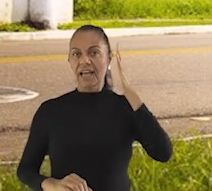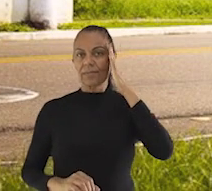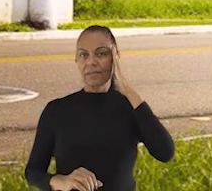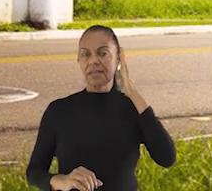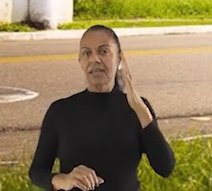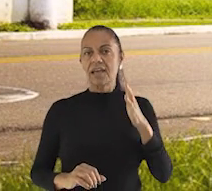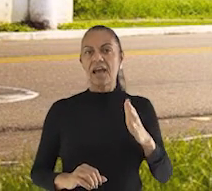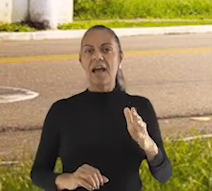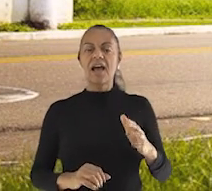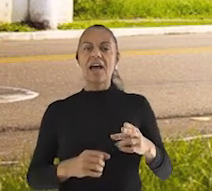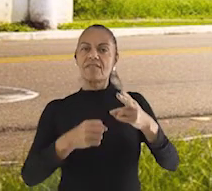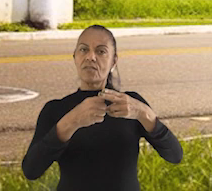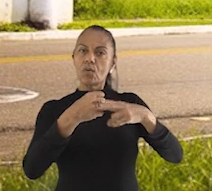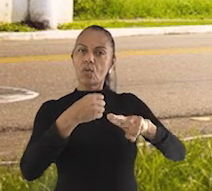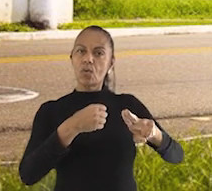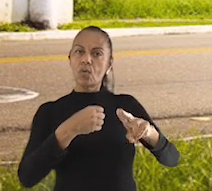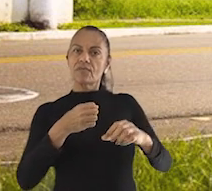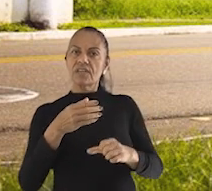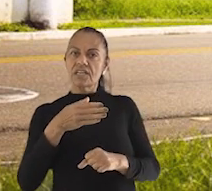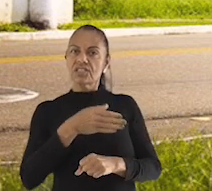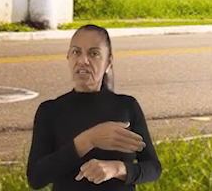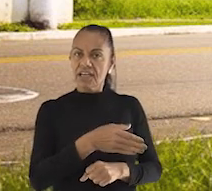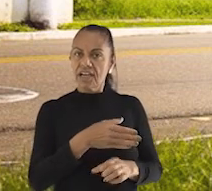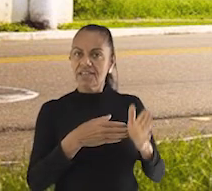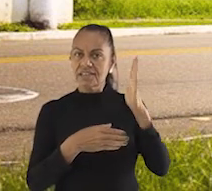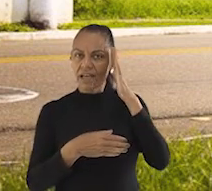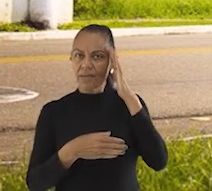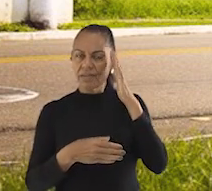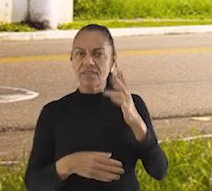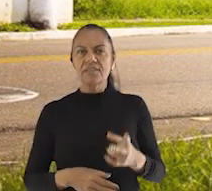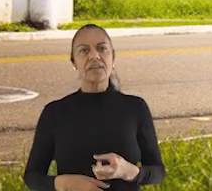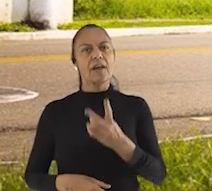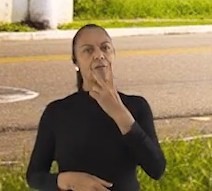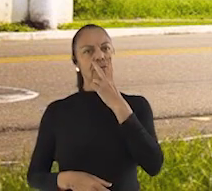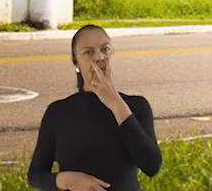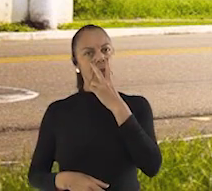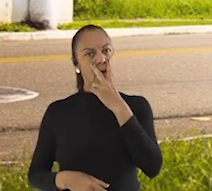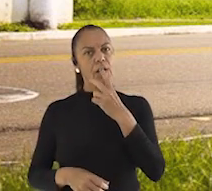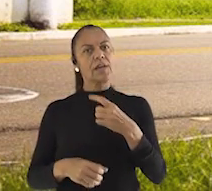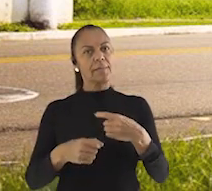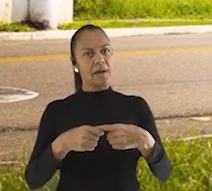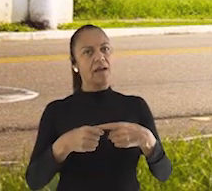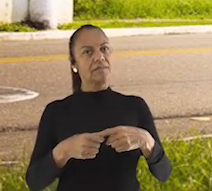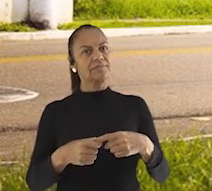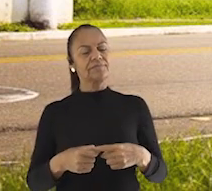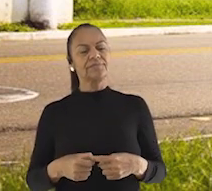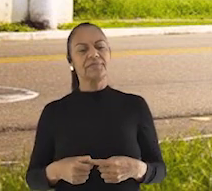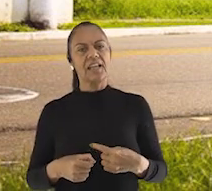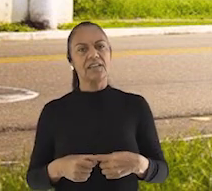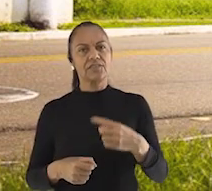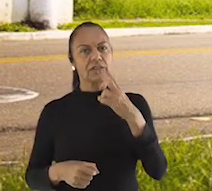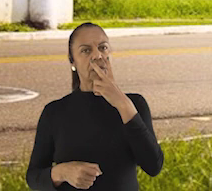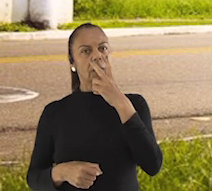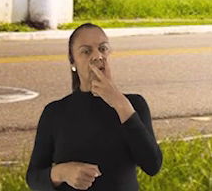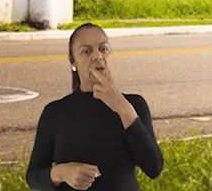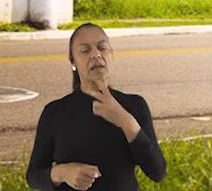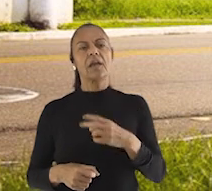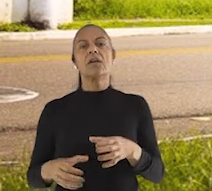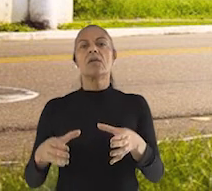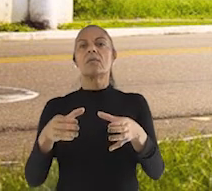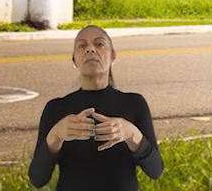chegar até a Universidade Federal do Espírito Santo? Ela fica na cidade de Vitória, no bairro Goiabeiras.